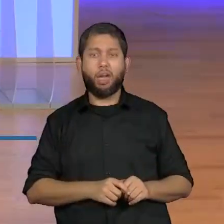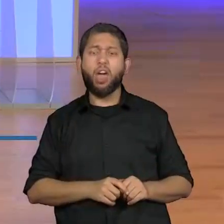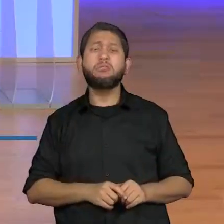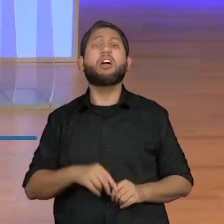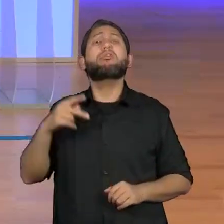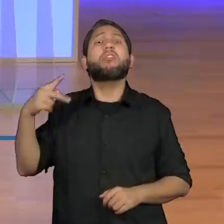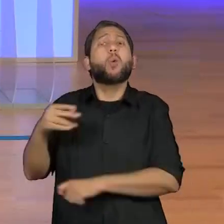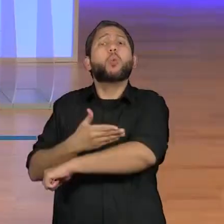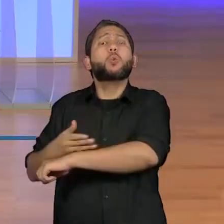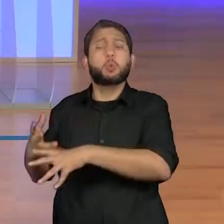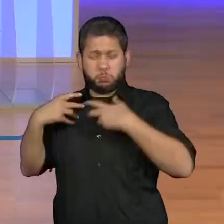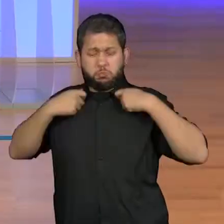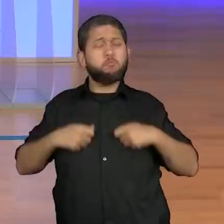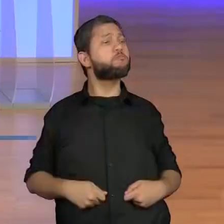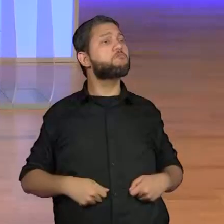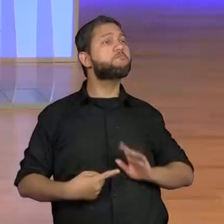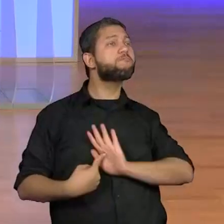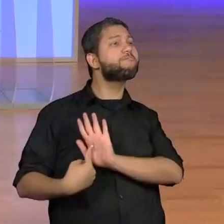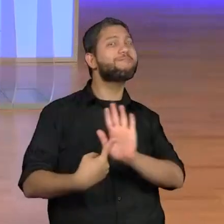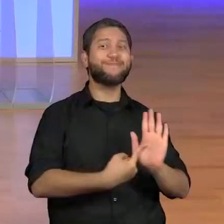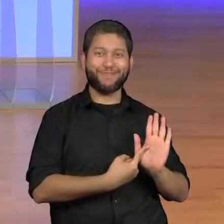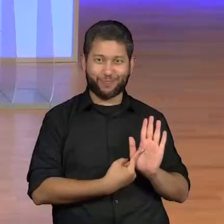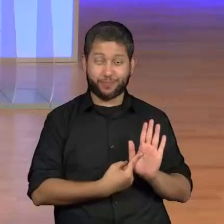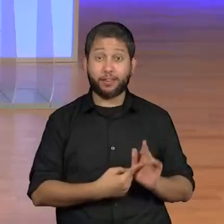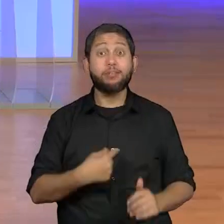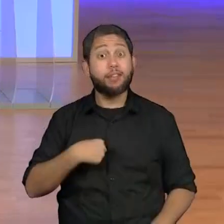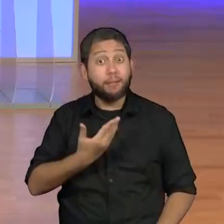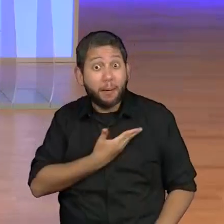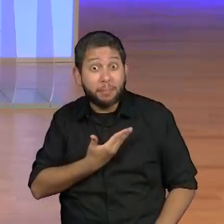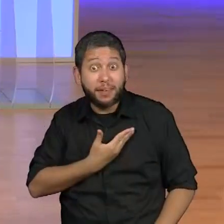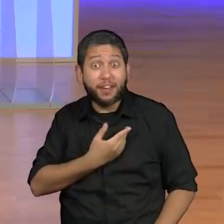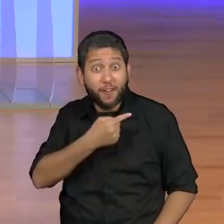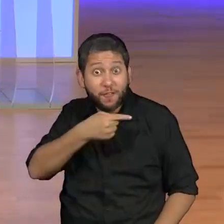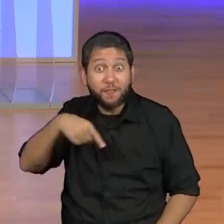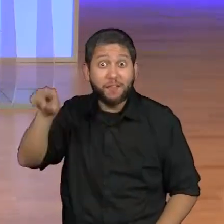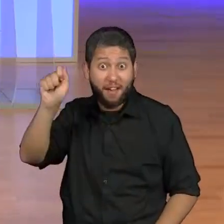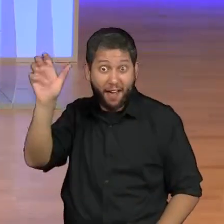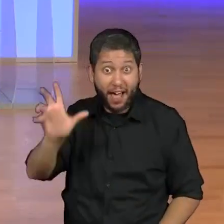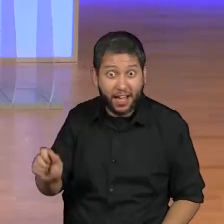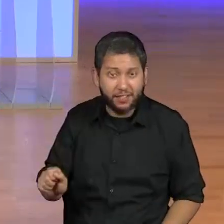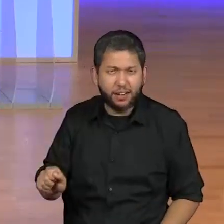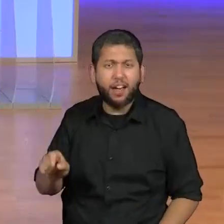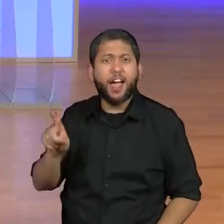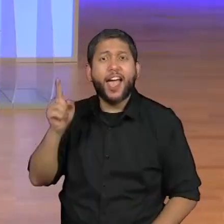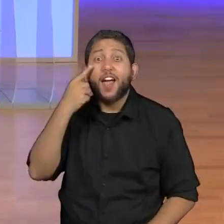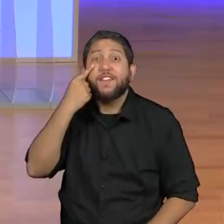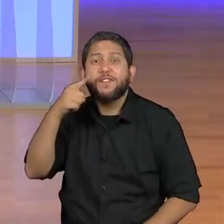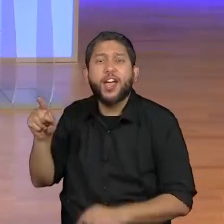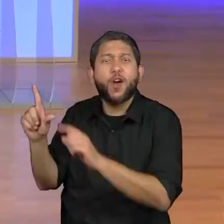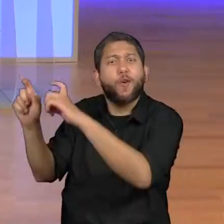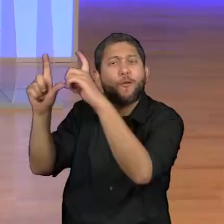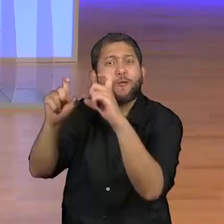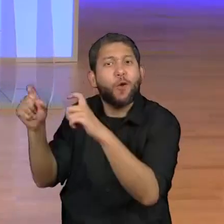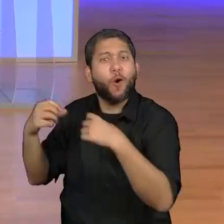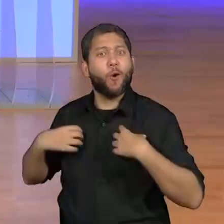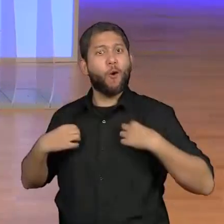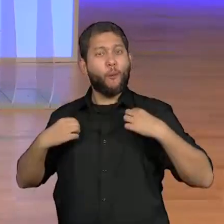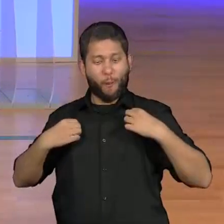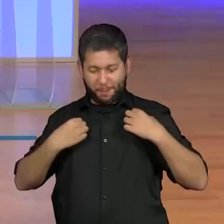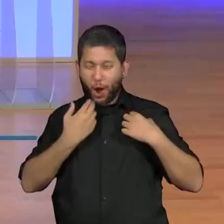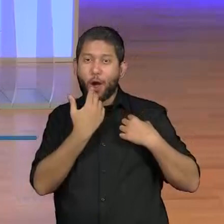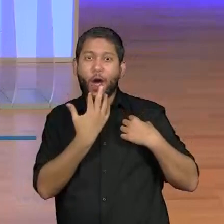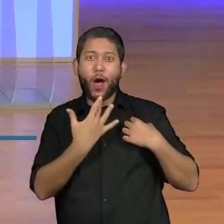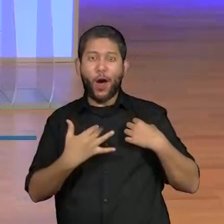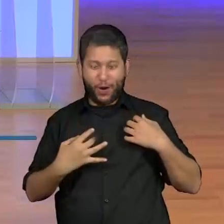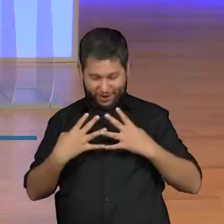fazendo aí, participando de um projeto lá em Benin, na África, e ela envia algumas fotografias com aquelas vestimentas que eu acho muito